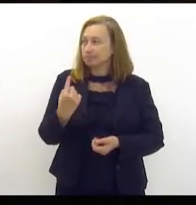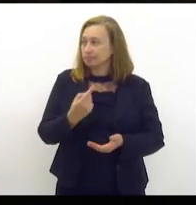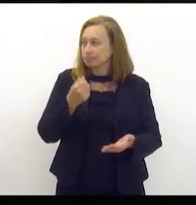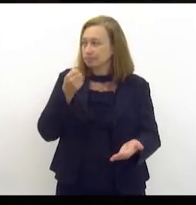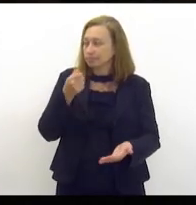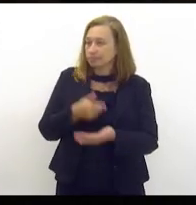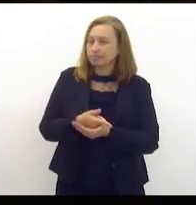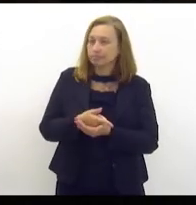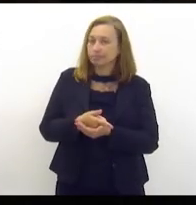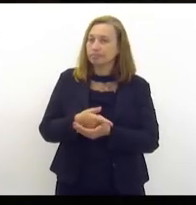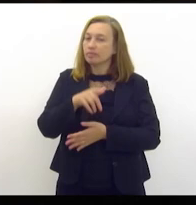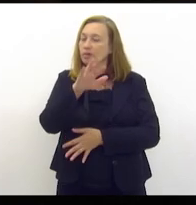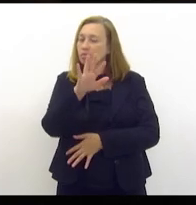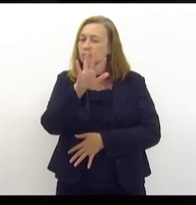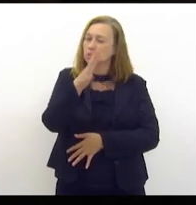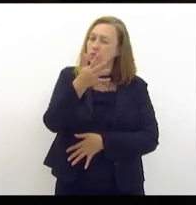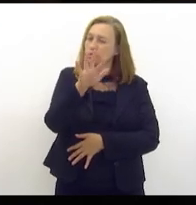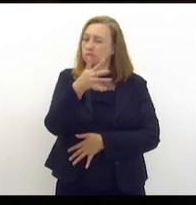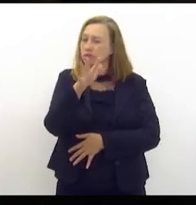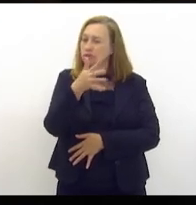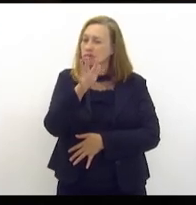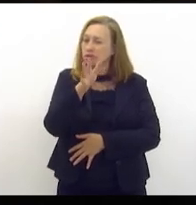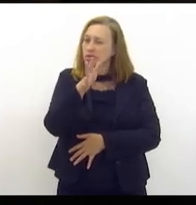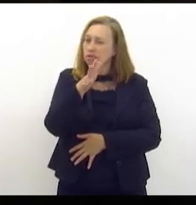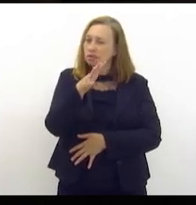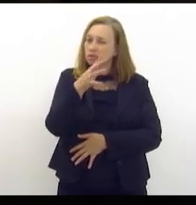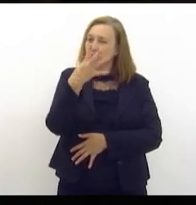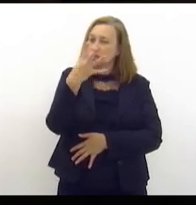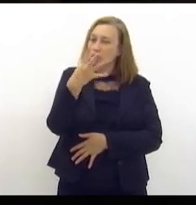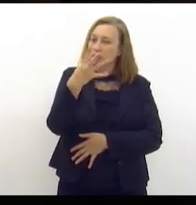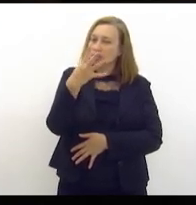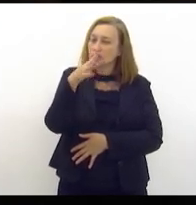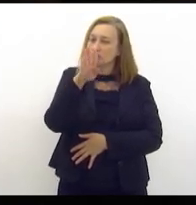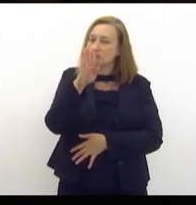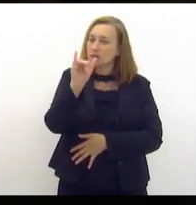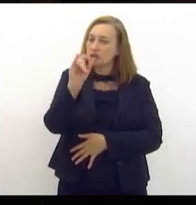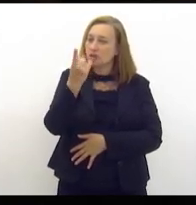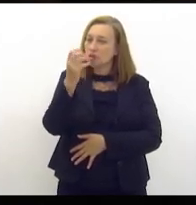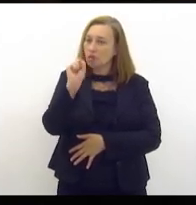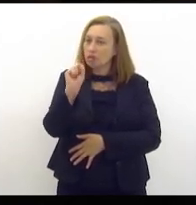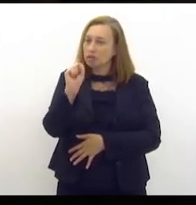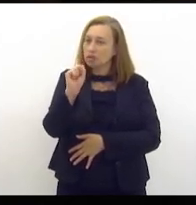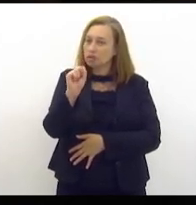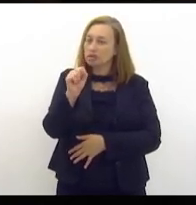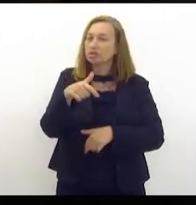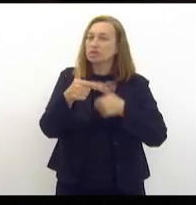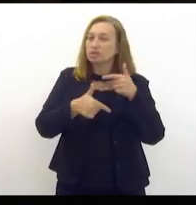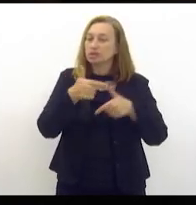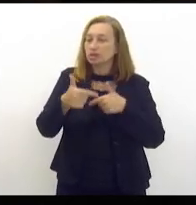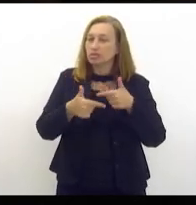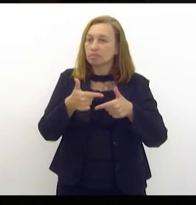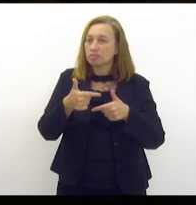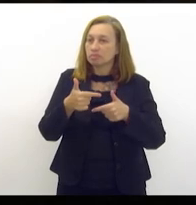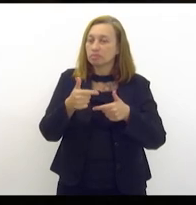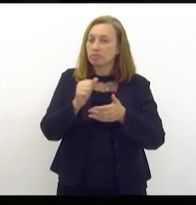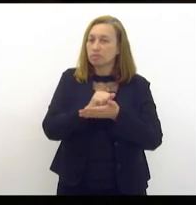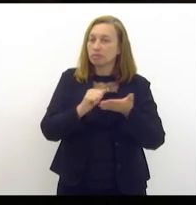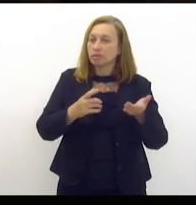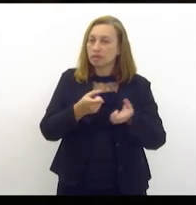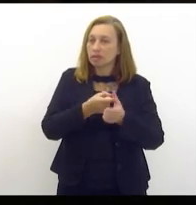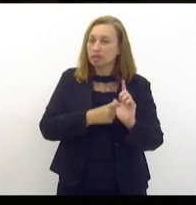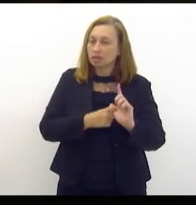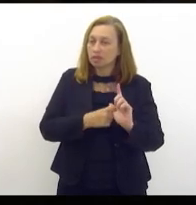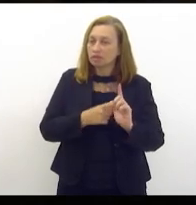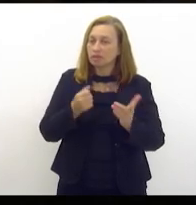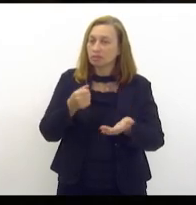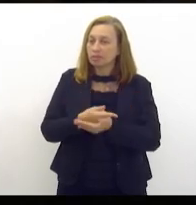pagar aproximadamente 4 bilhões de serviço da dívida. Já